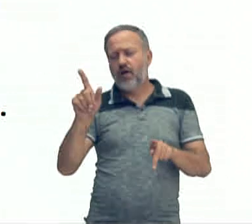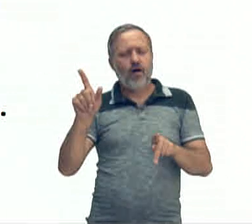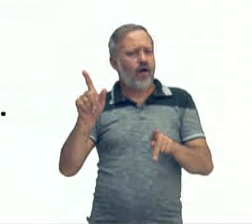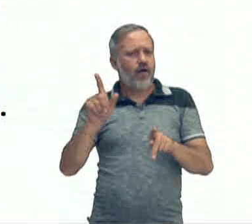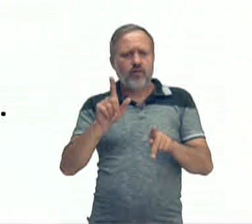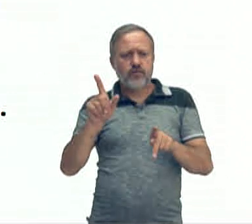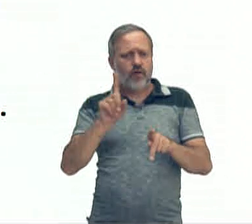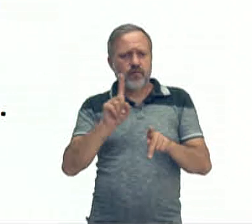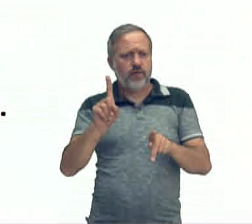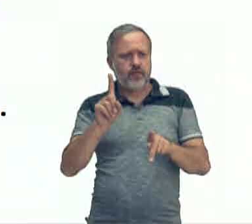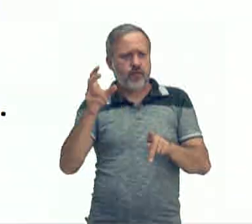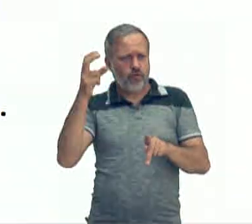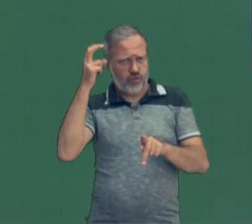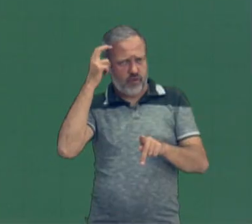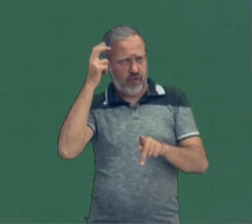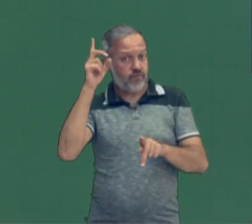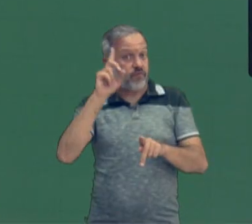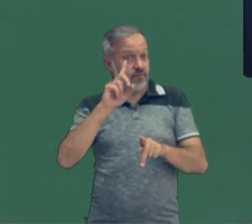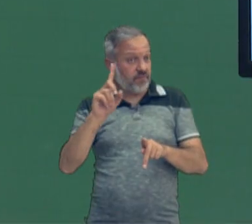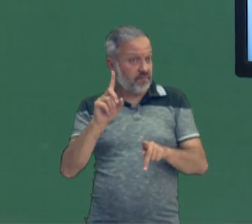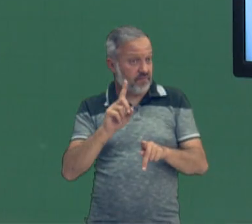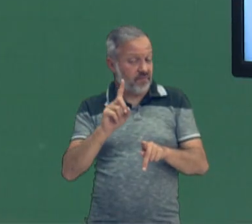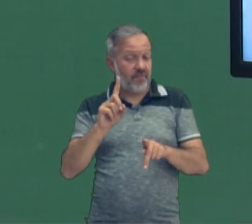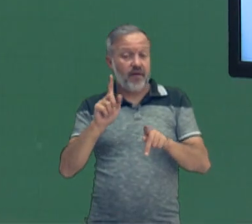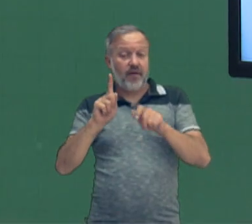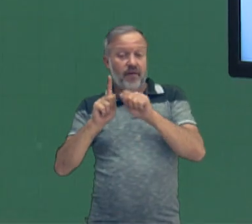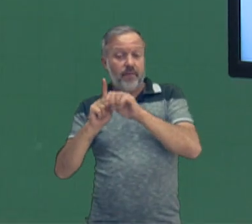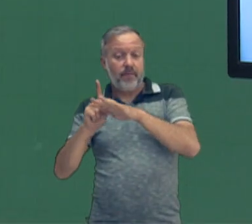os movimentos demográficos,